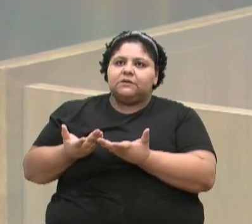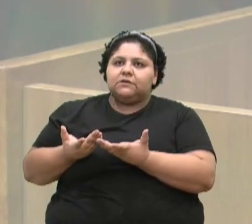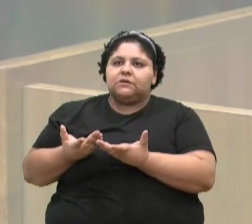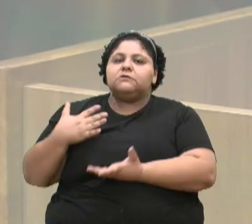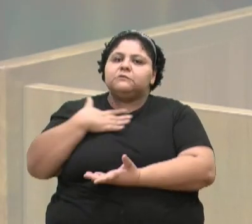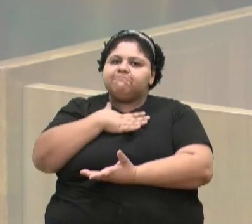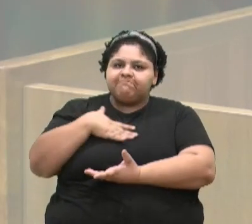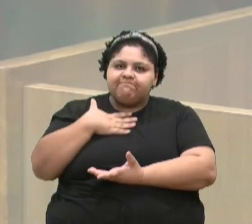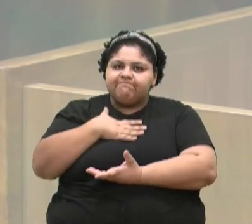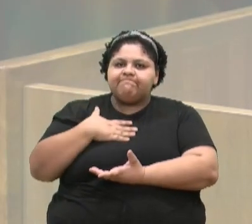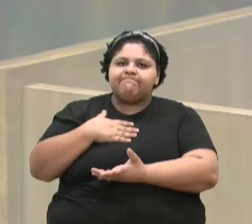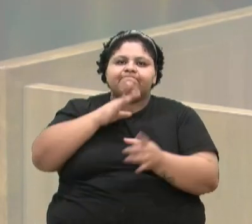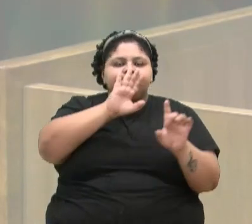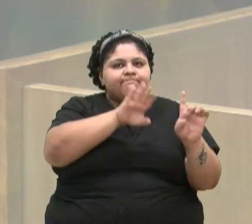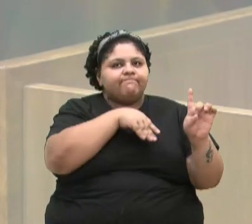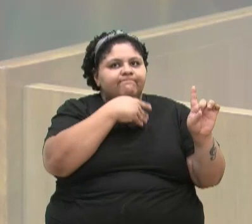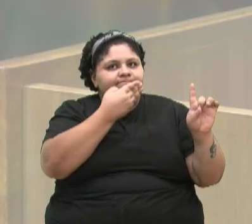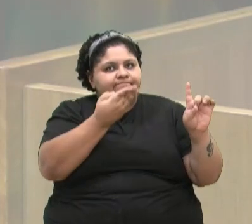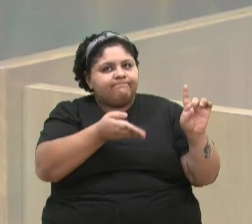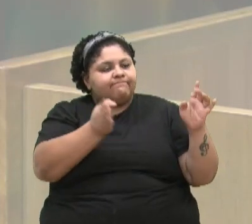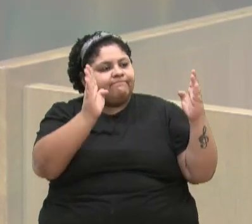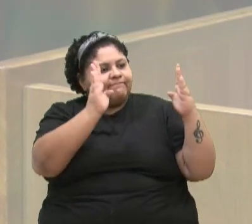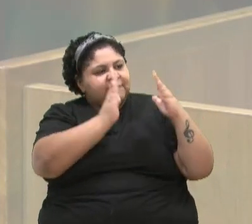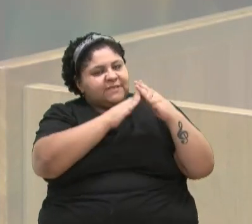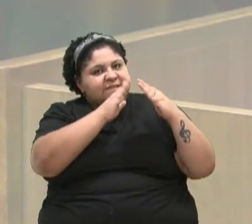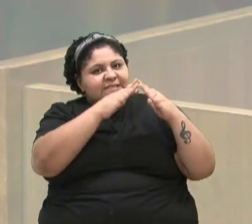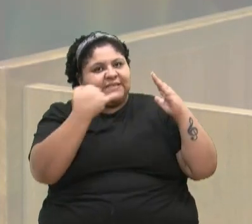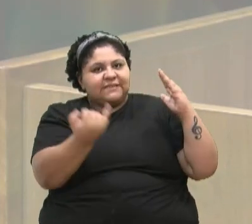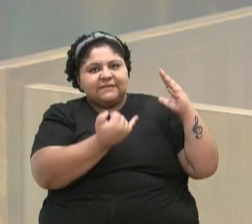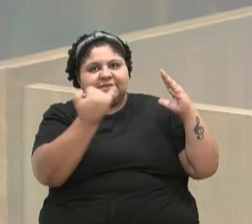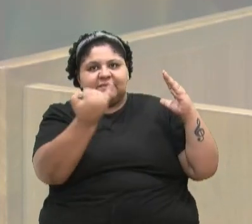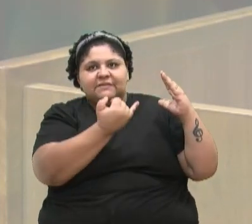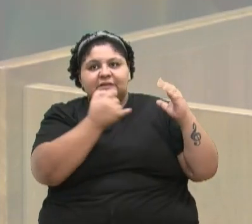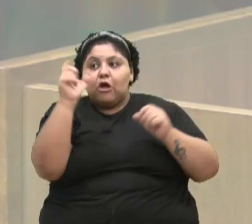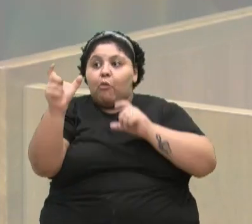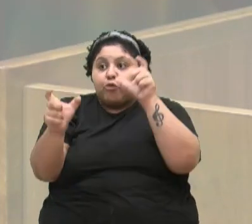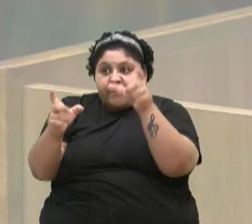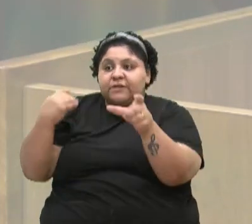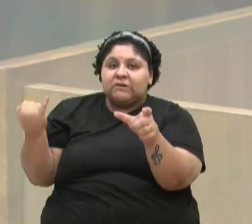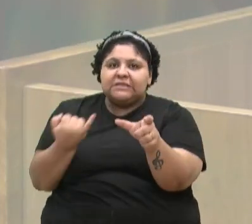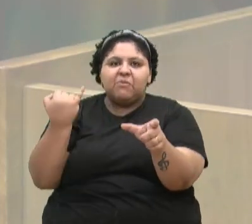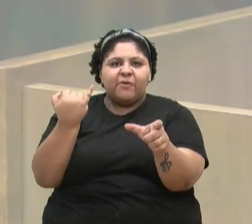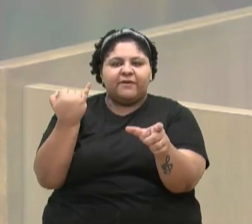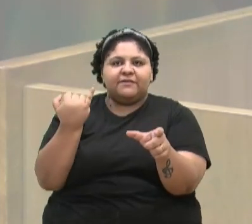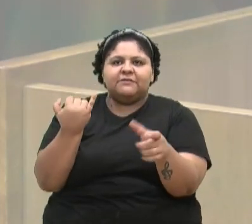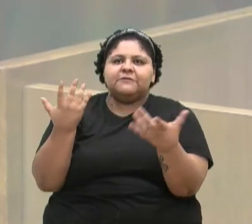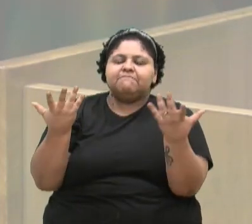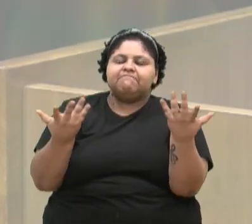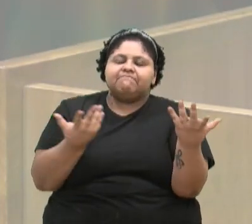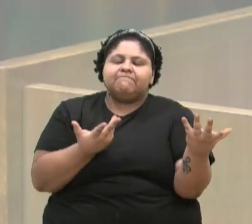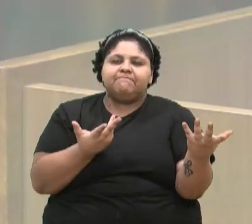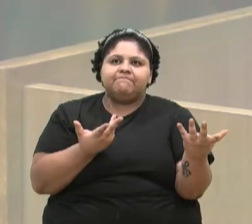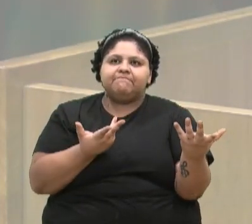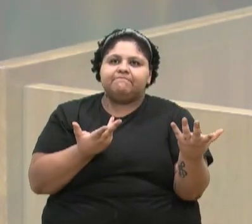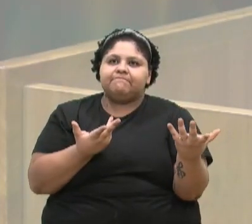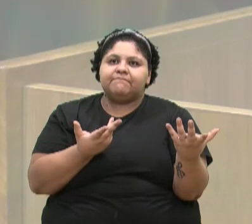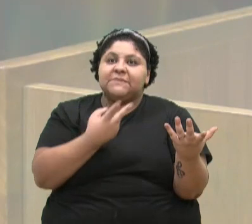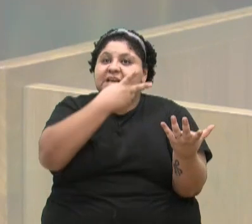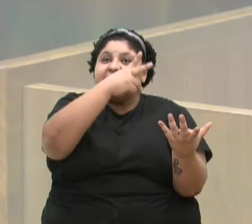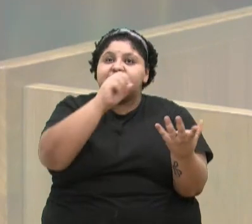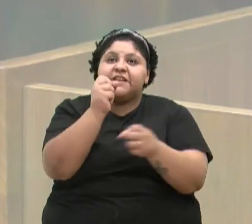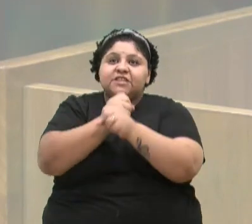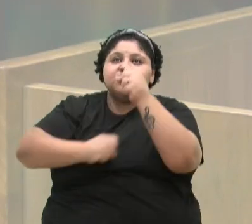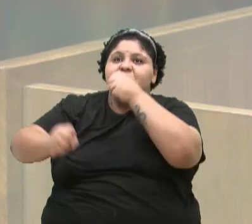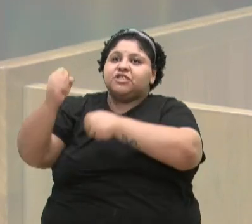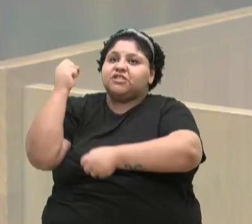se sentindo homenageados por esta casa tão importante, por pessoas tão importantes, coisa que em 20 anos atrás,